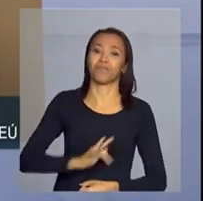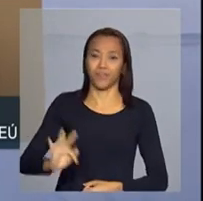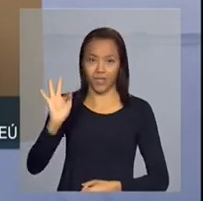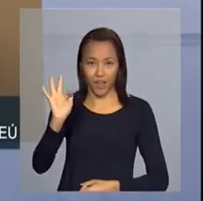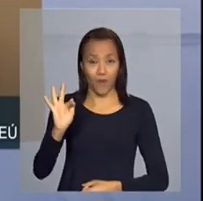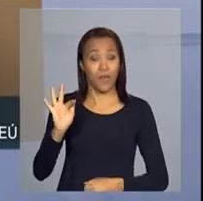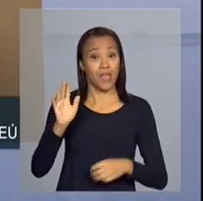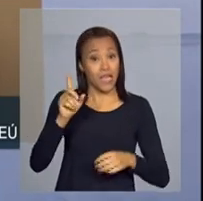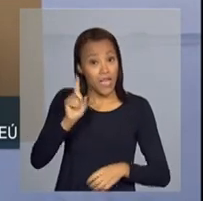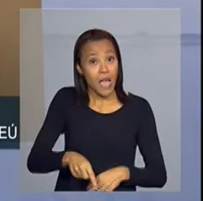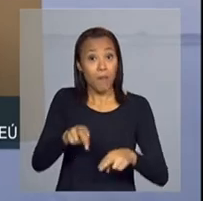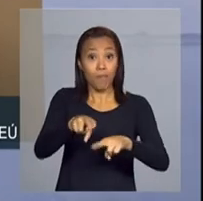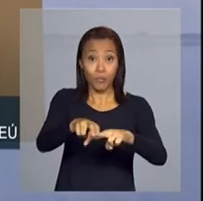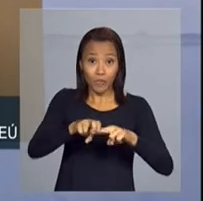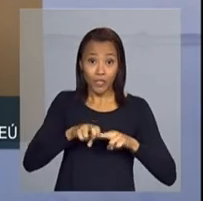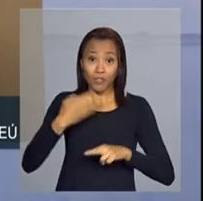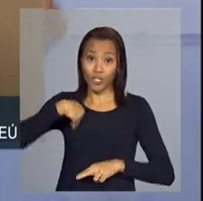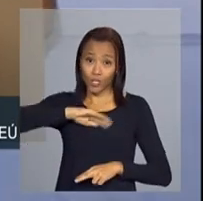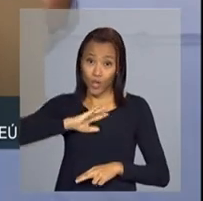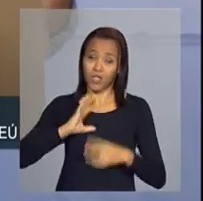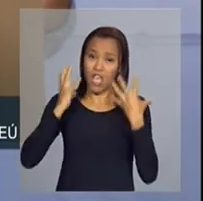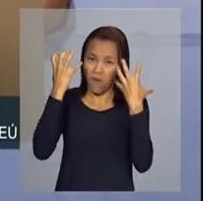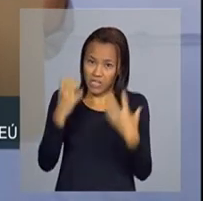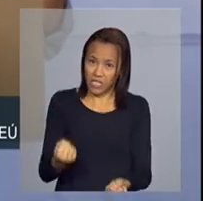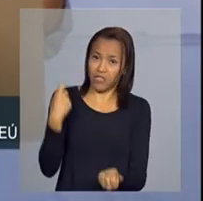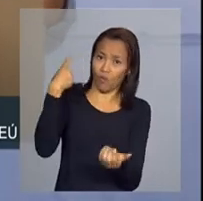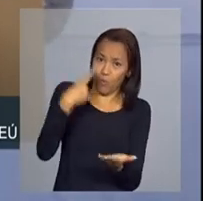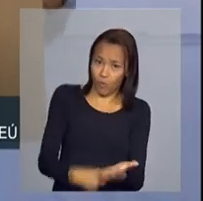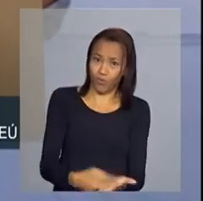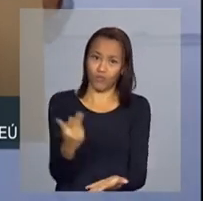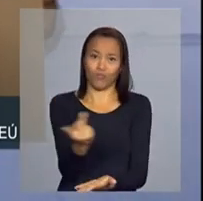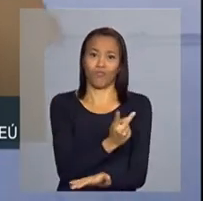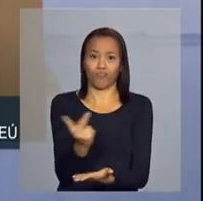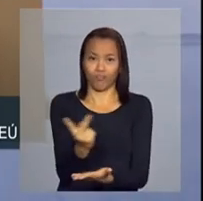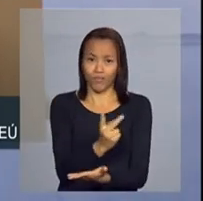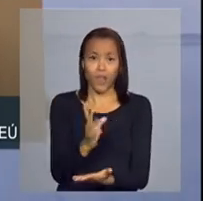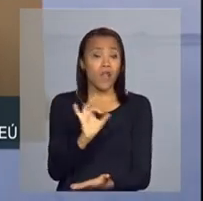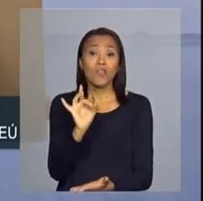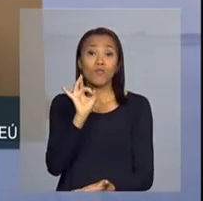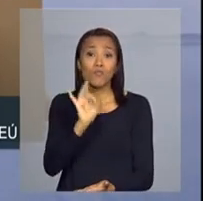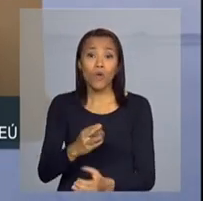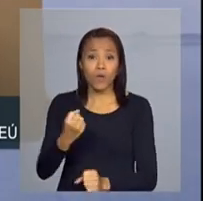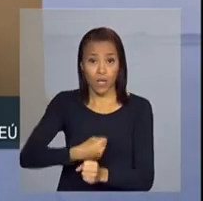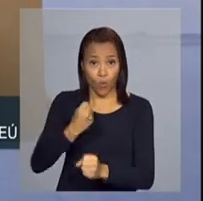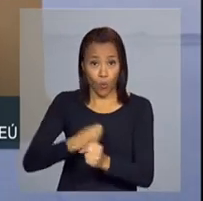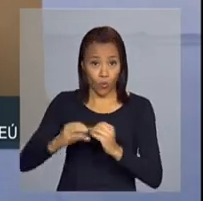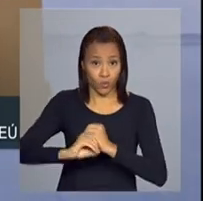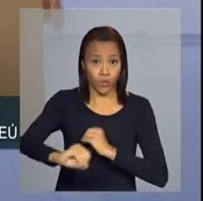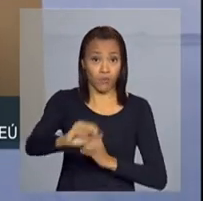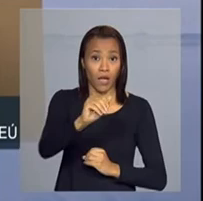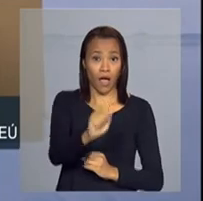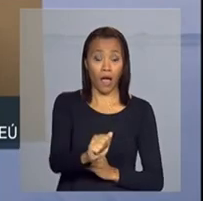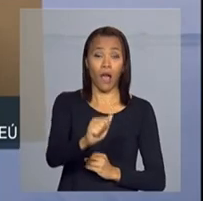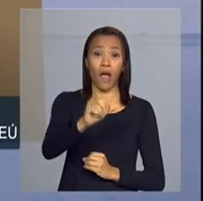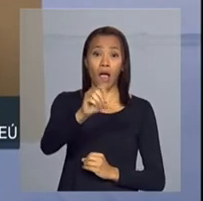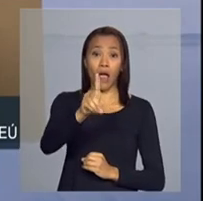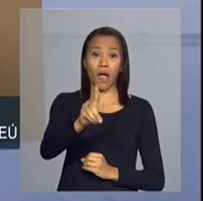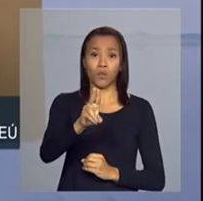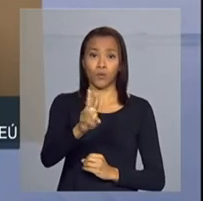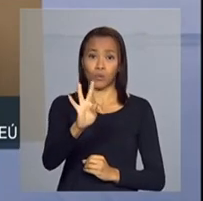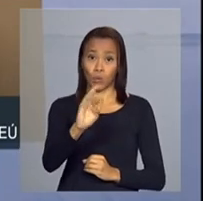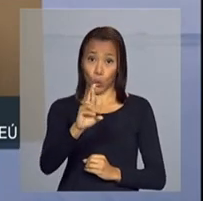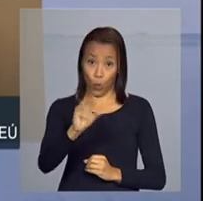nós estamos abraçando juntos, não só o desafio da adutora do Pajeú, que agora